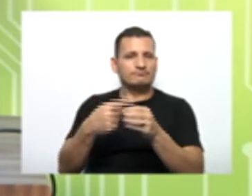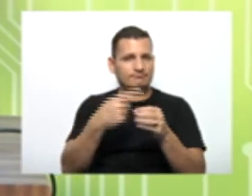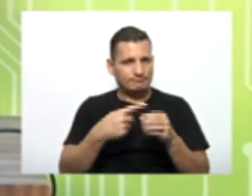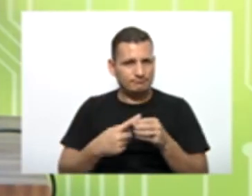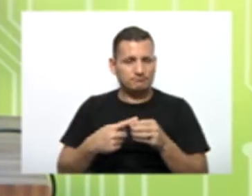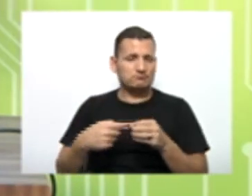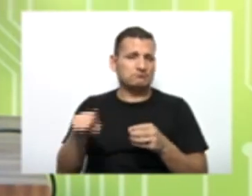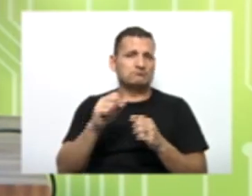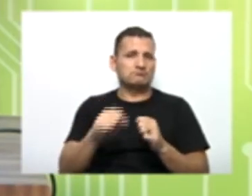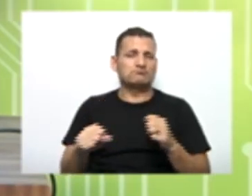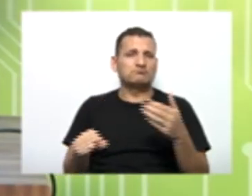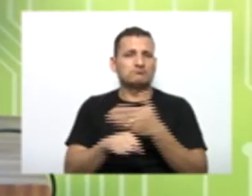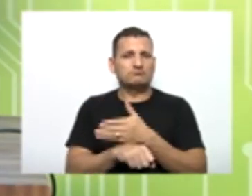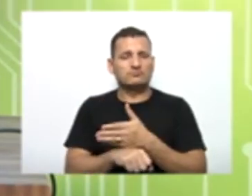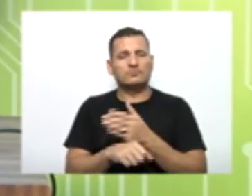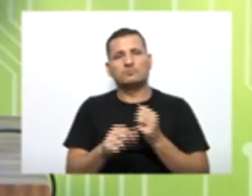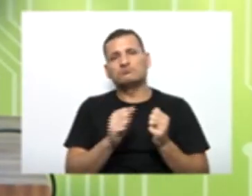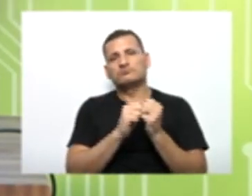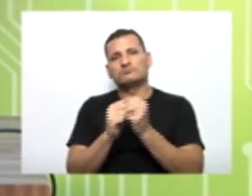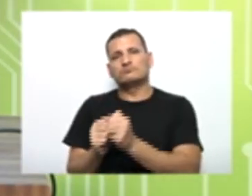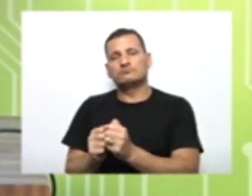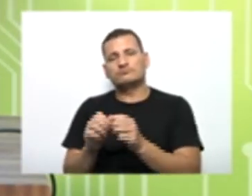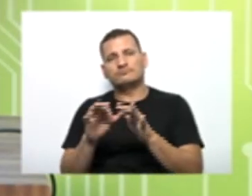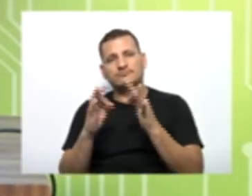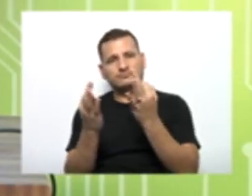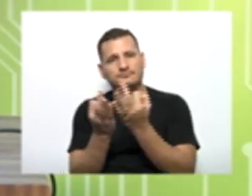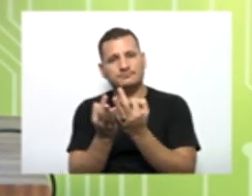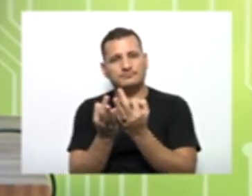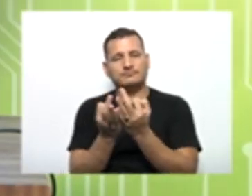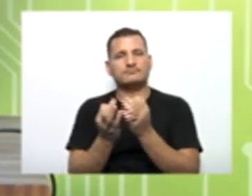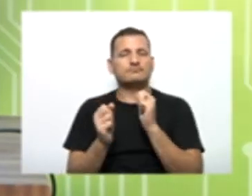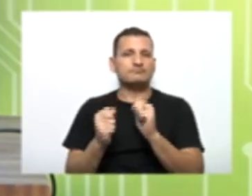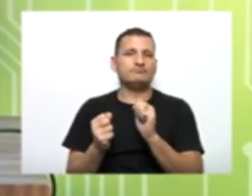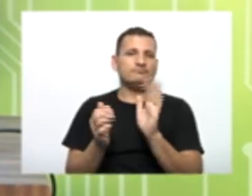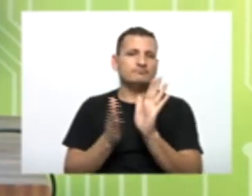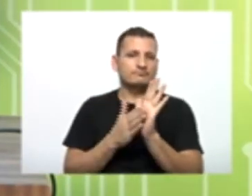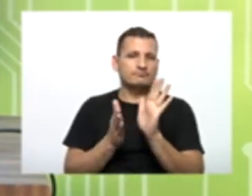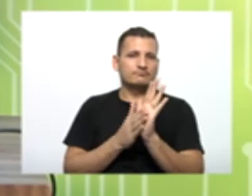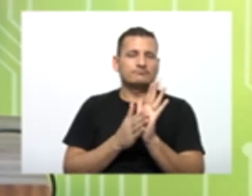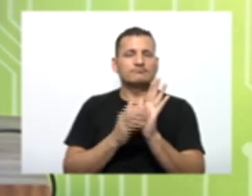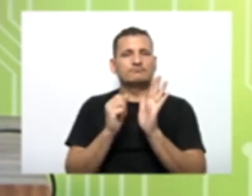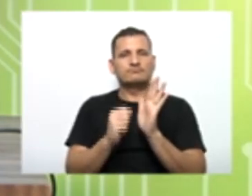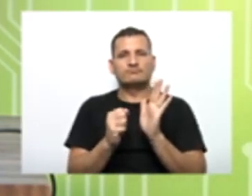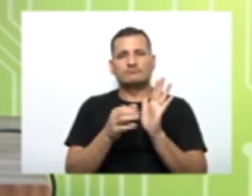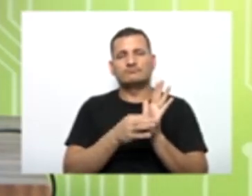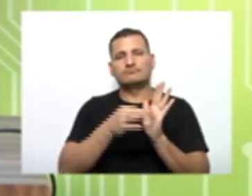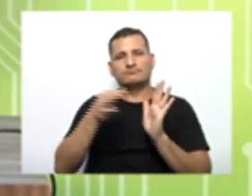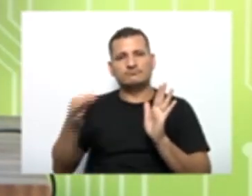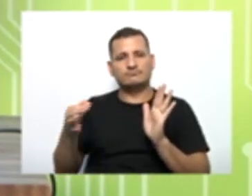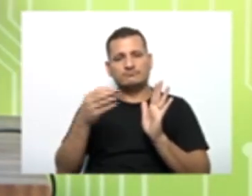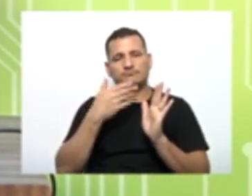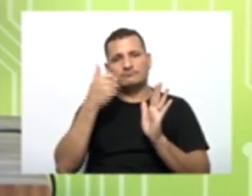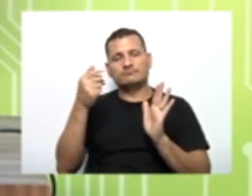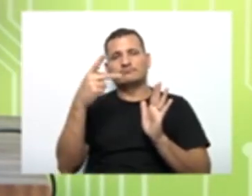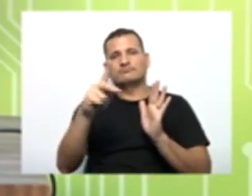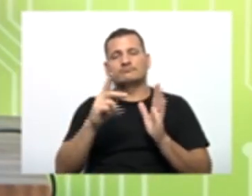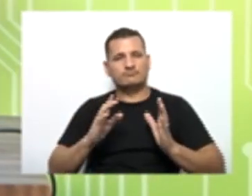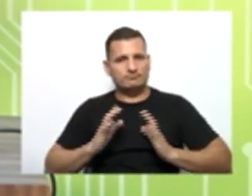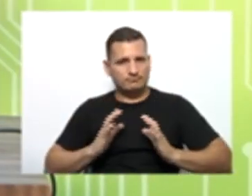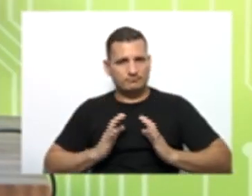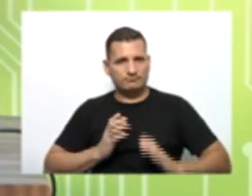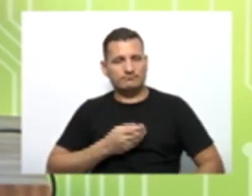no início do século XIX. E fatos que marcaram o Estado liberal. O chamado sufrágio